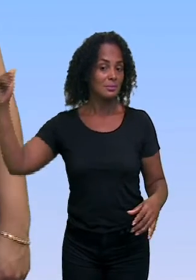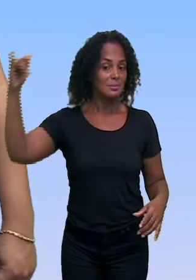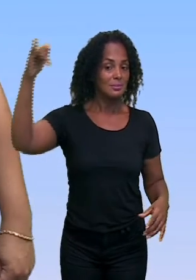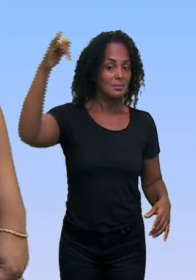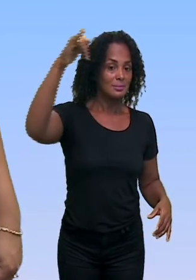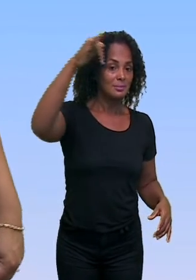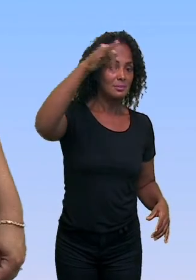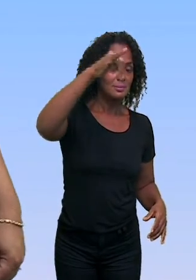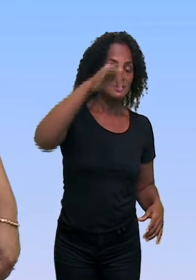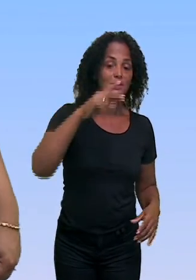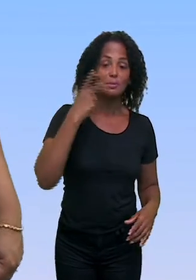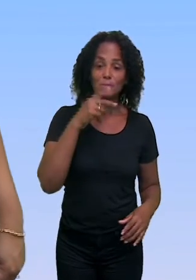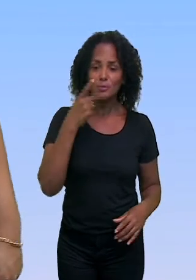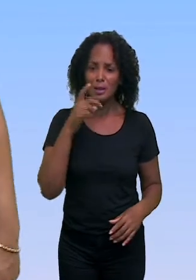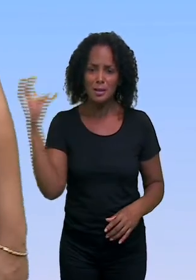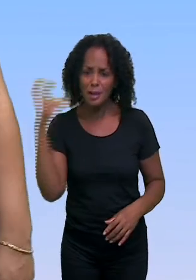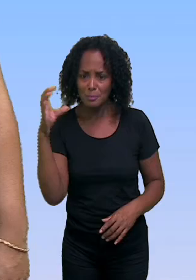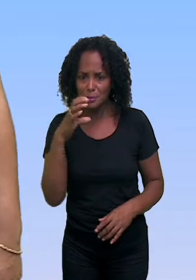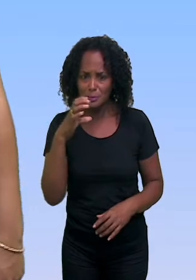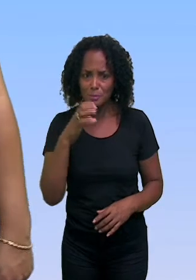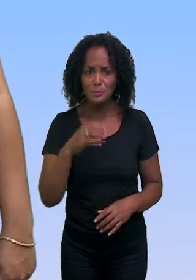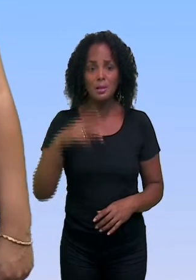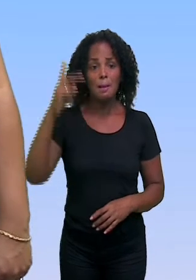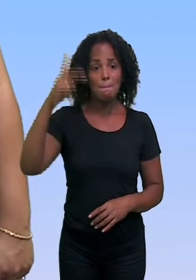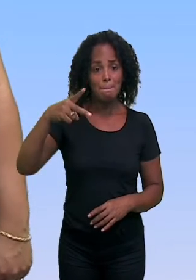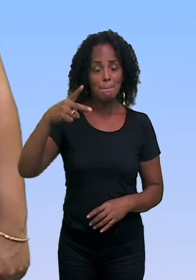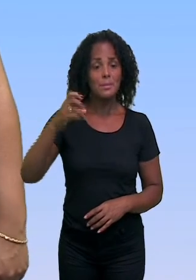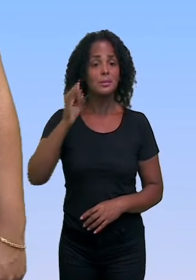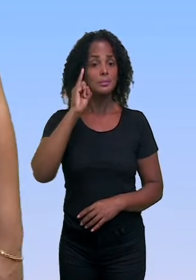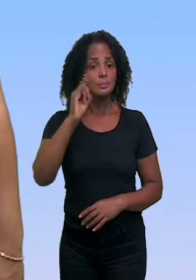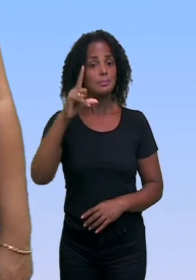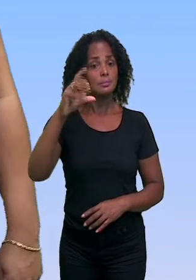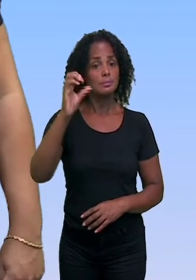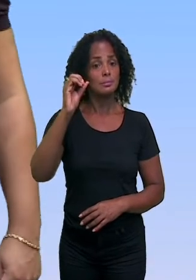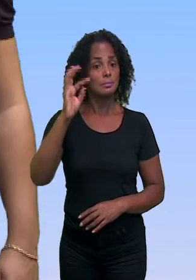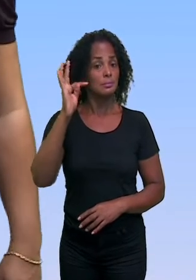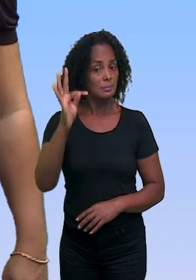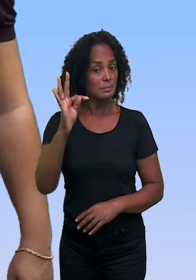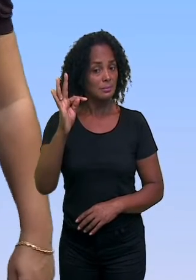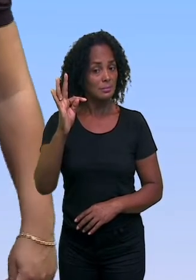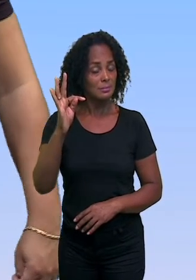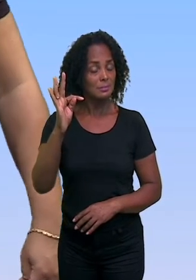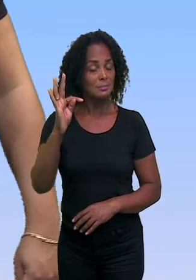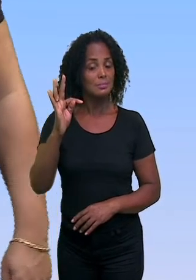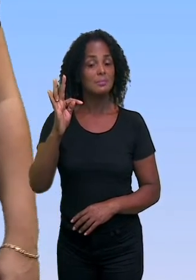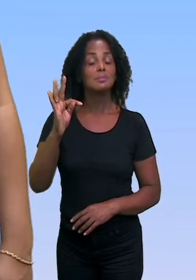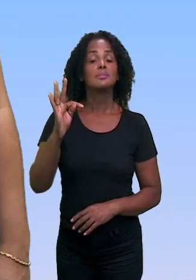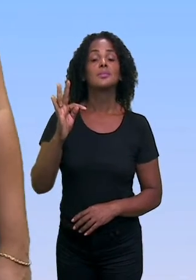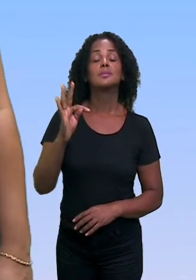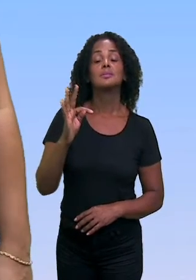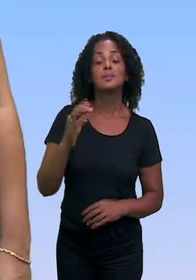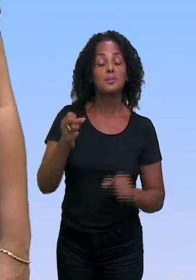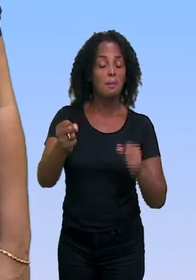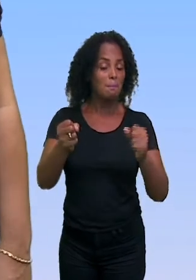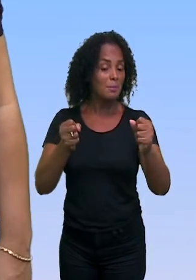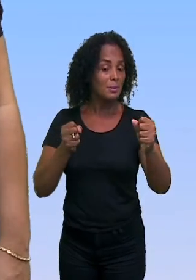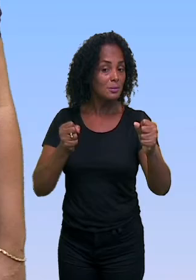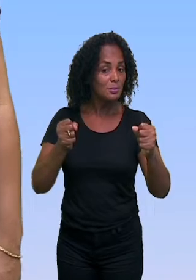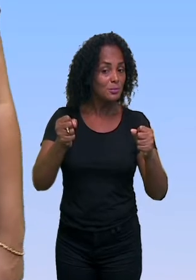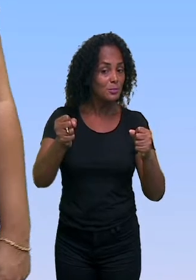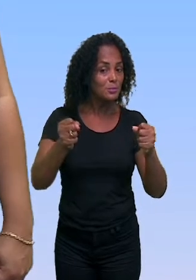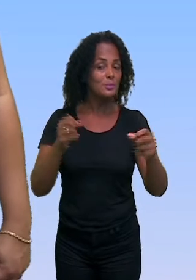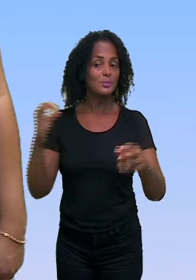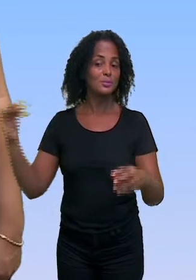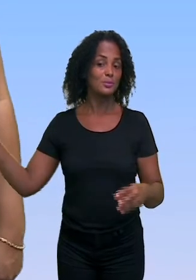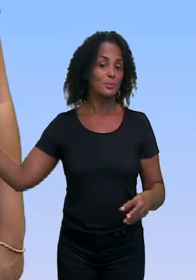avião vamos roletar aí rapidinho pe i.a. ou se é o nosso pai Laércio é o nosso